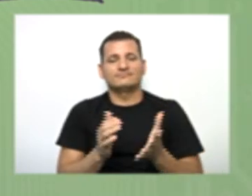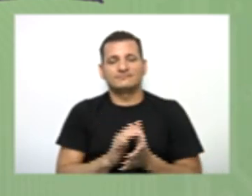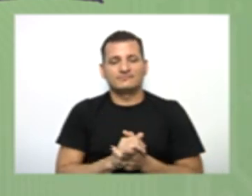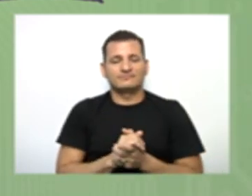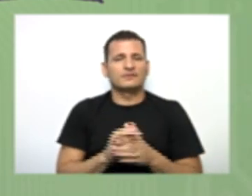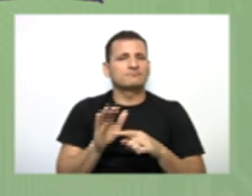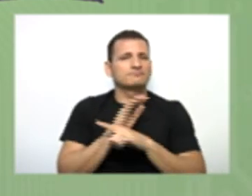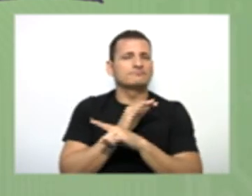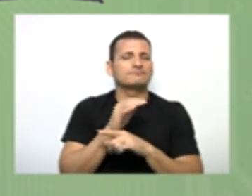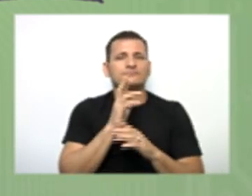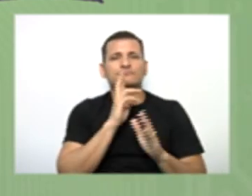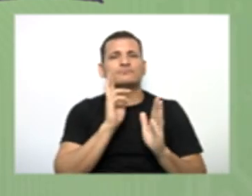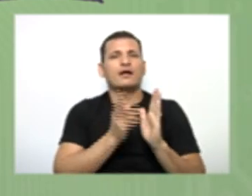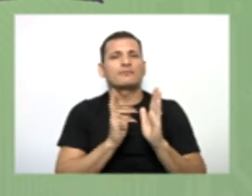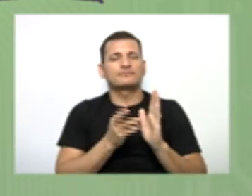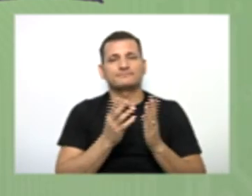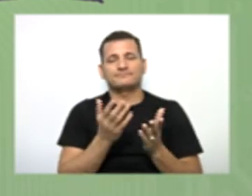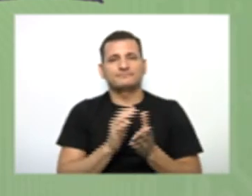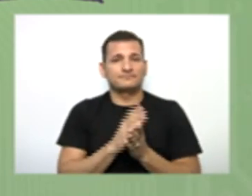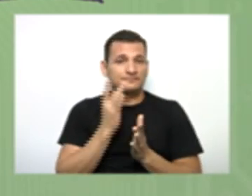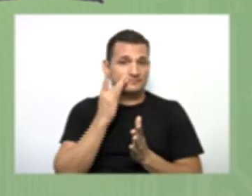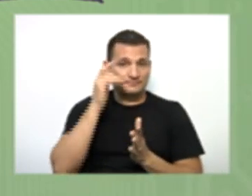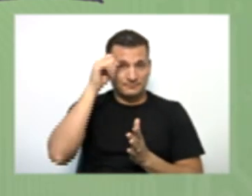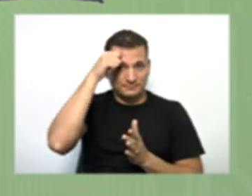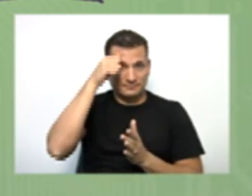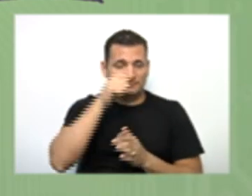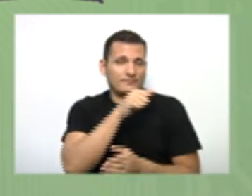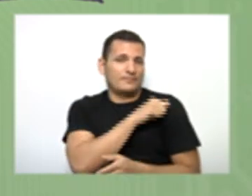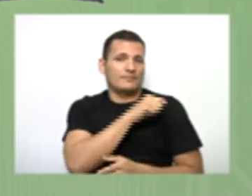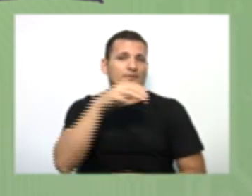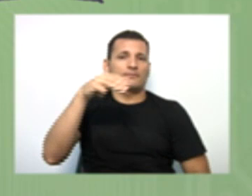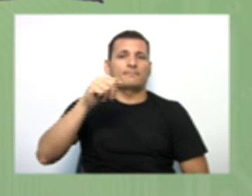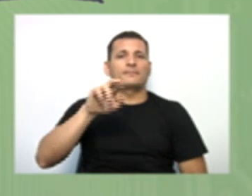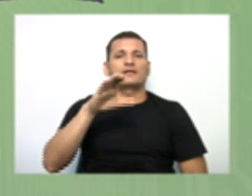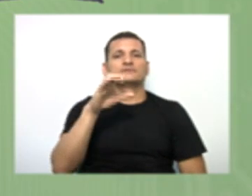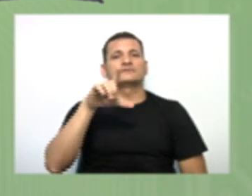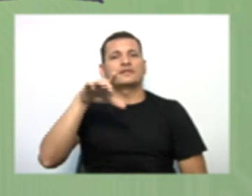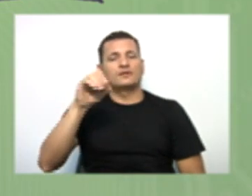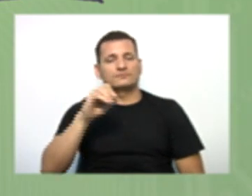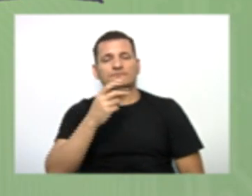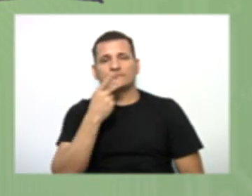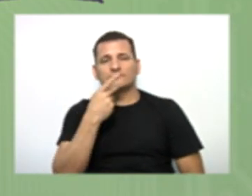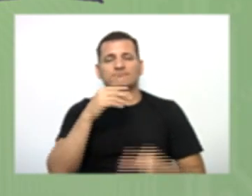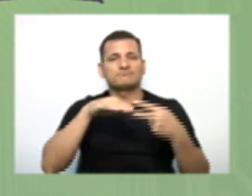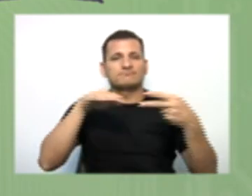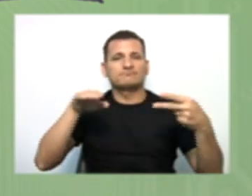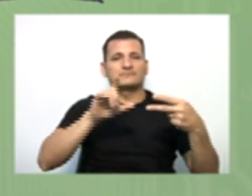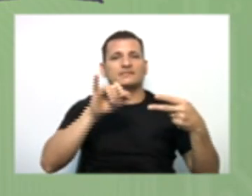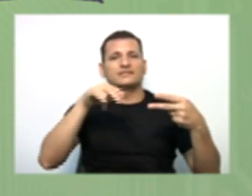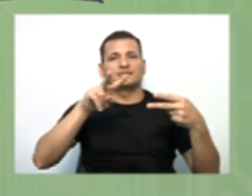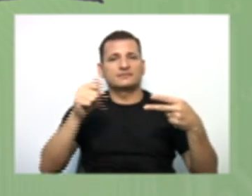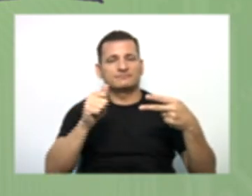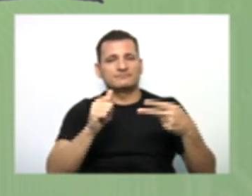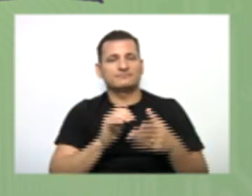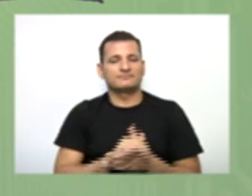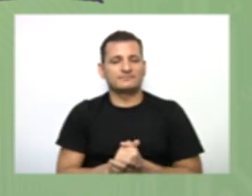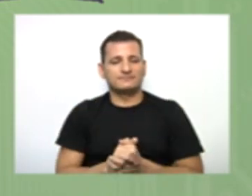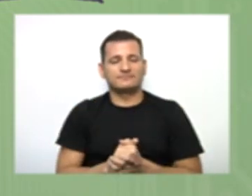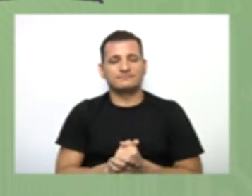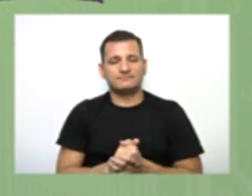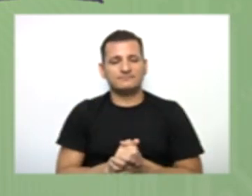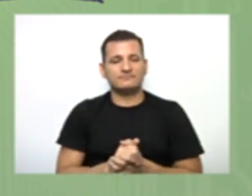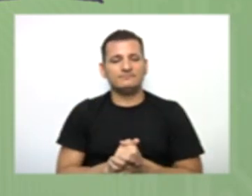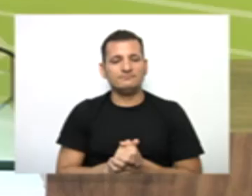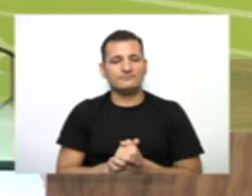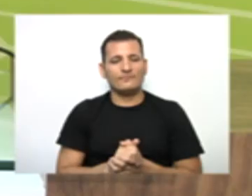Quem que respondeu aí, certo? Ouro Preto, né, o aluno Marcelo, em linha. Em linha. Só em linha. Mais alguém mandou? Deixa eu ver aqui, deixa eu procurar